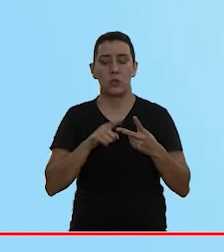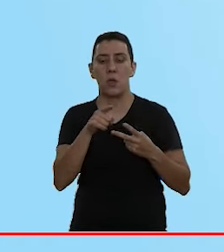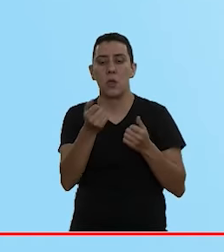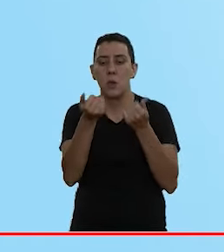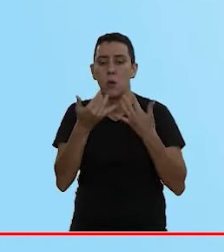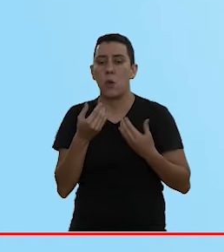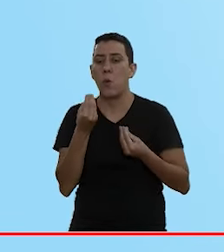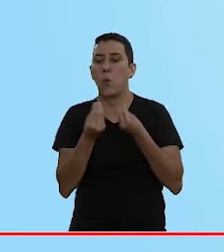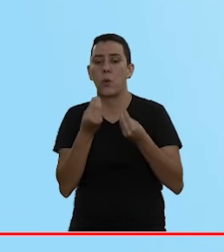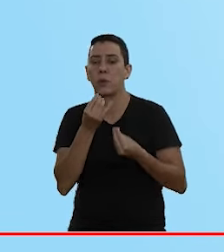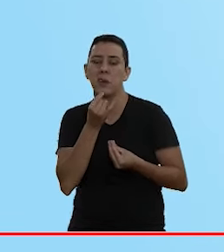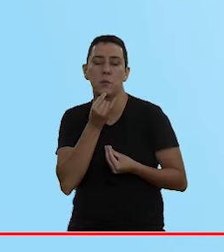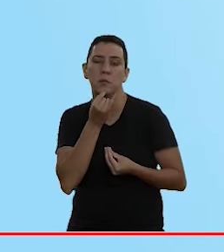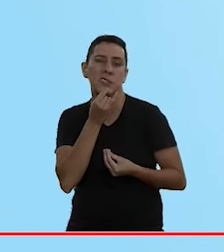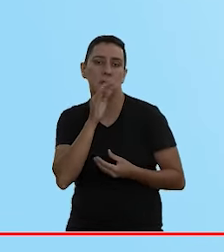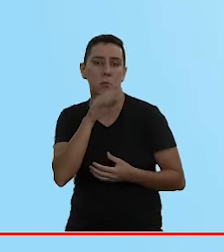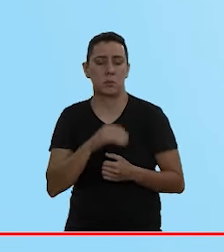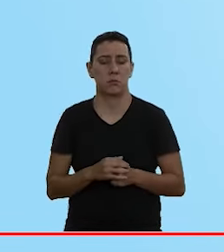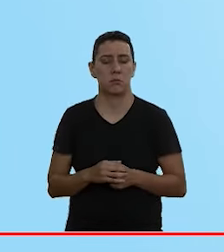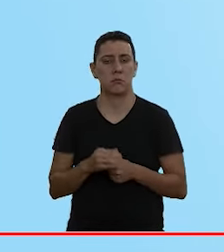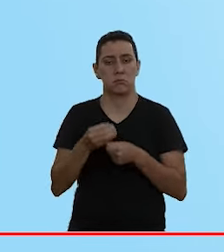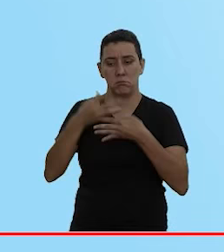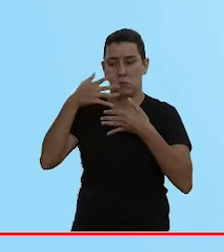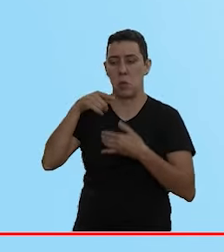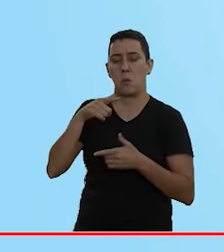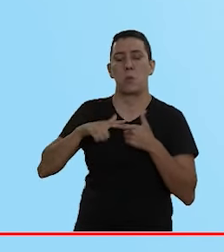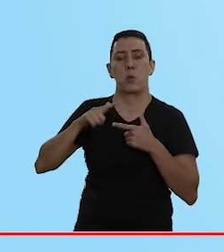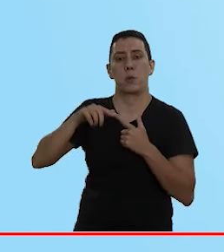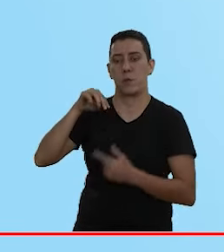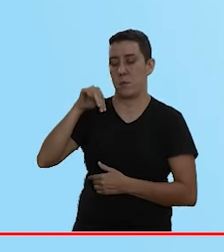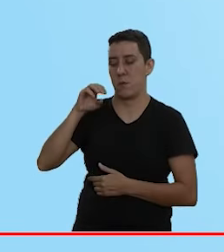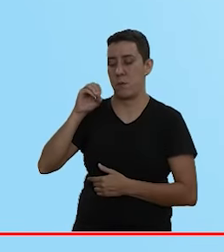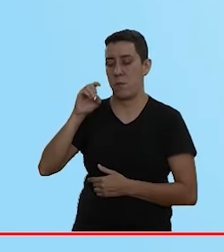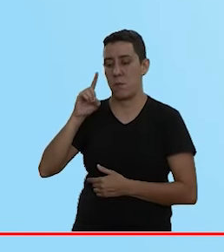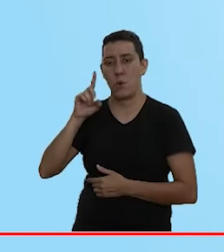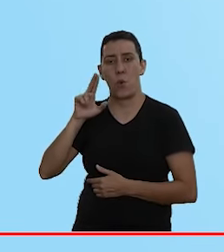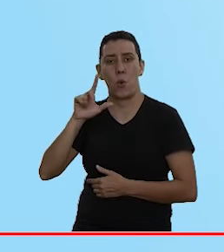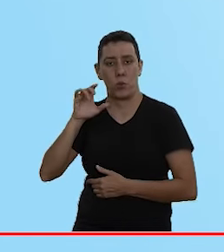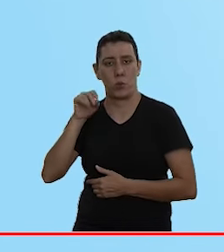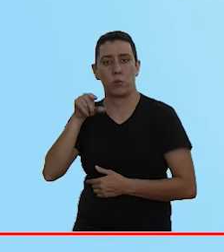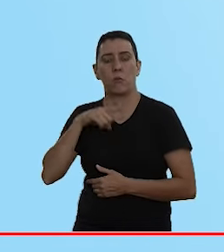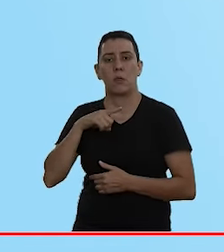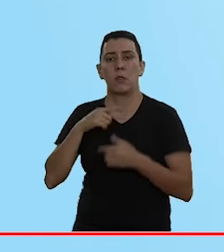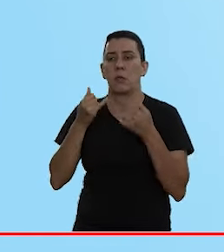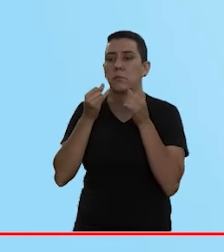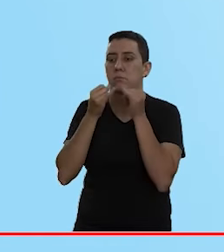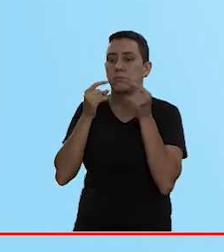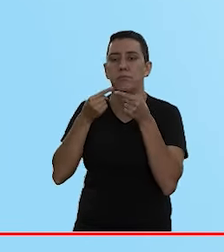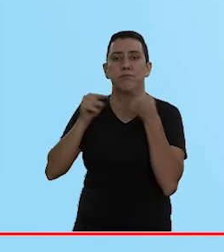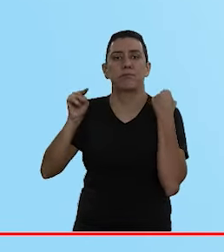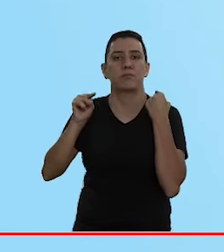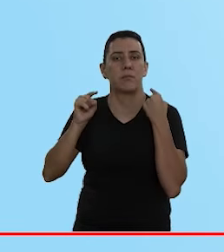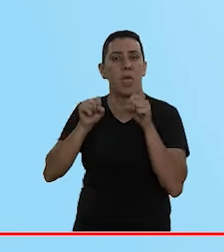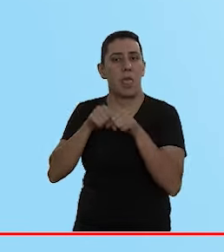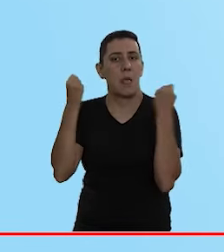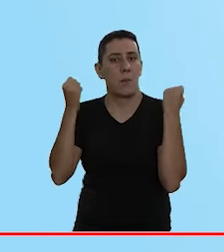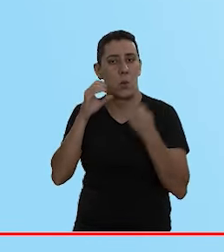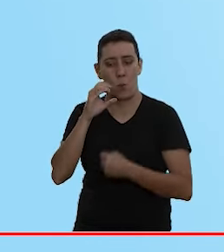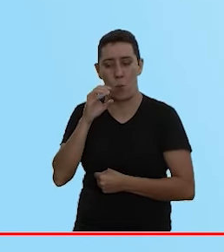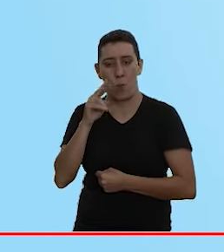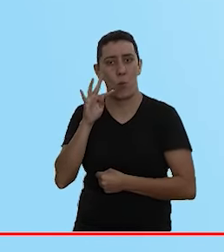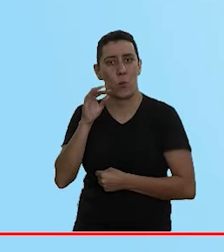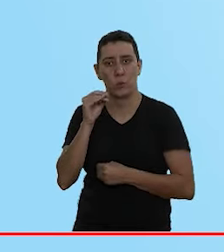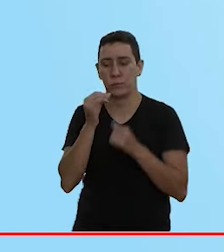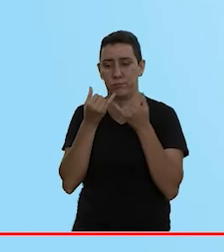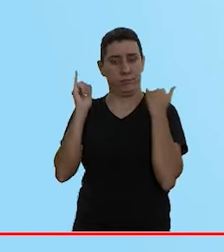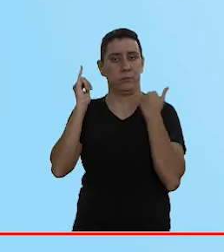o problema. Por exemplo, se você tiver um problema de curto-circuito no diodo de bypass dos módulos, né, basicamente você